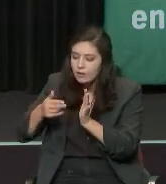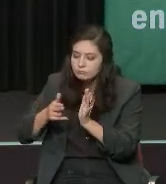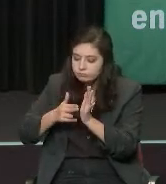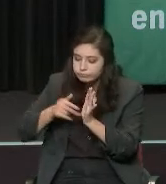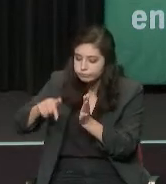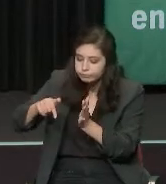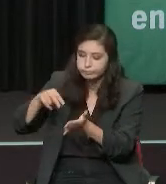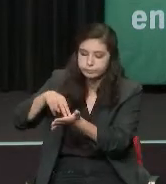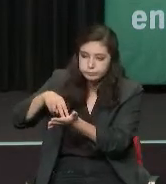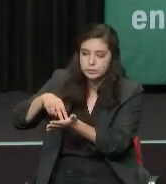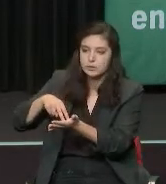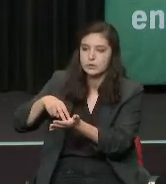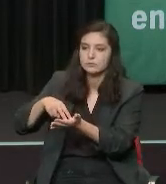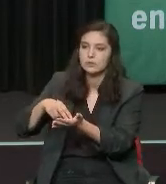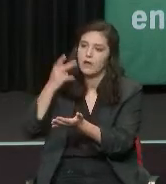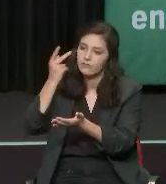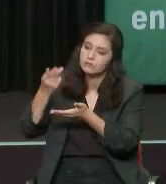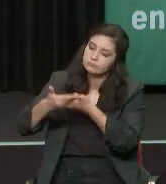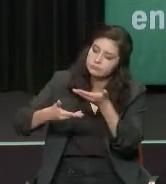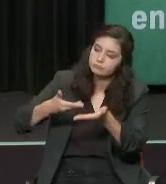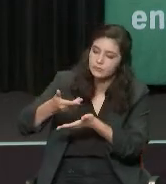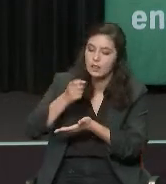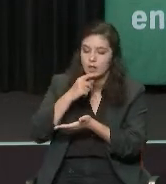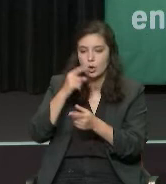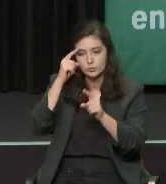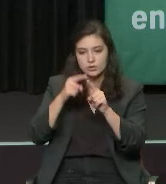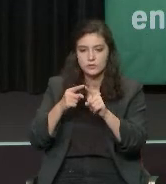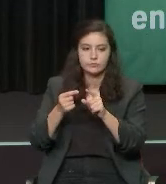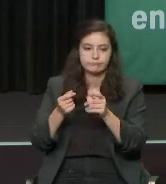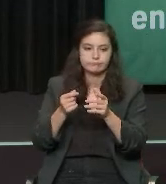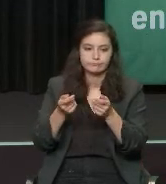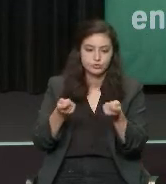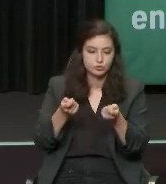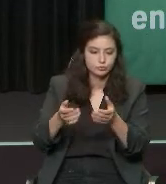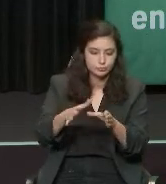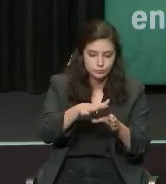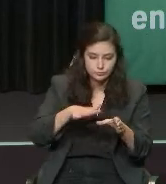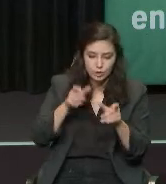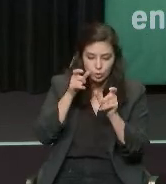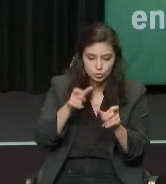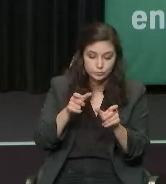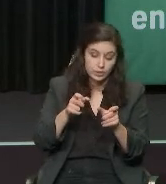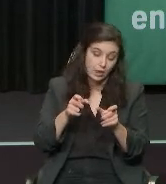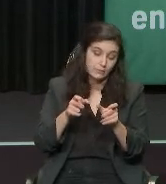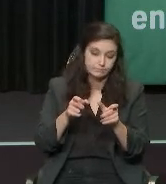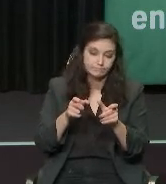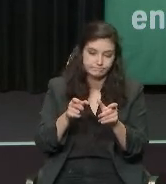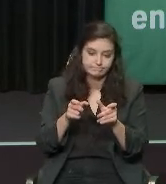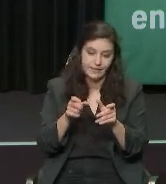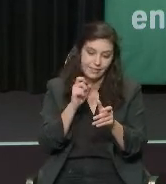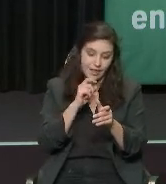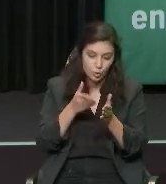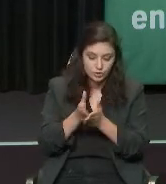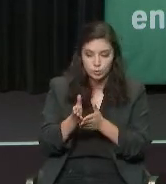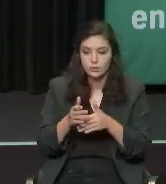e atraentes para que possam continuar a gerir a vegetação, que é onde está a causa do problema.